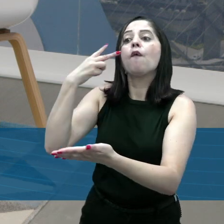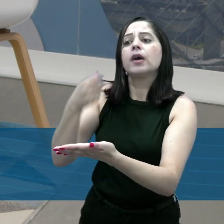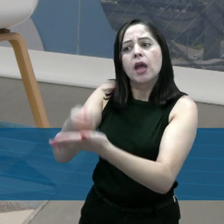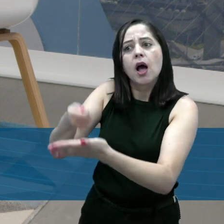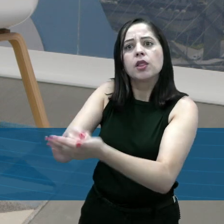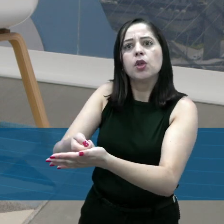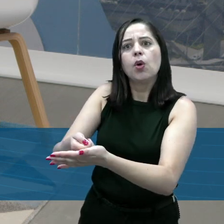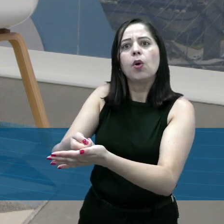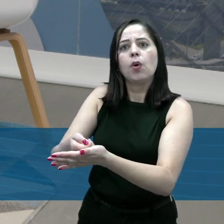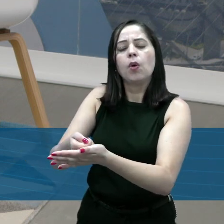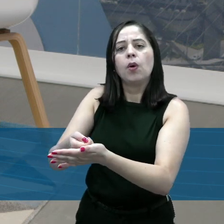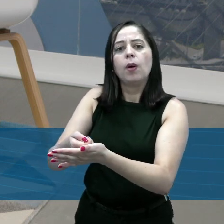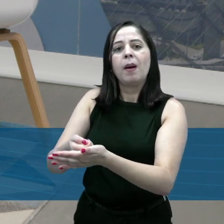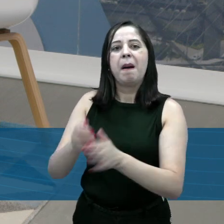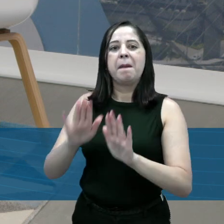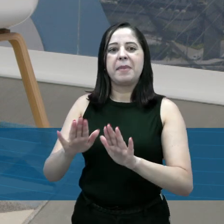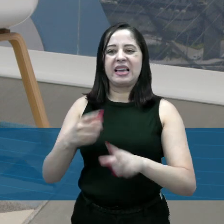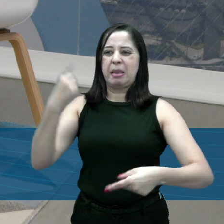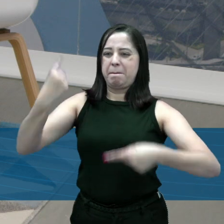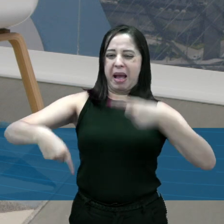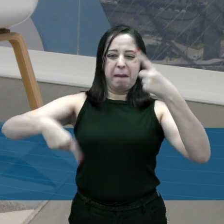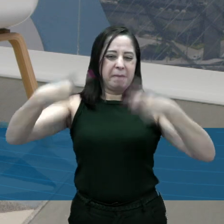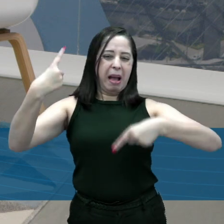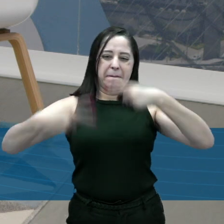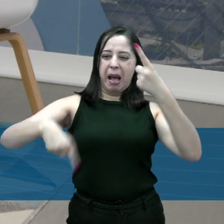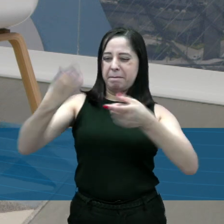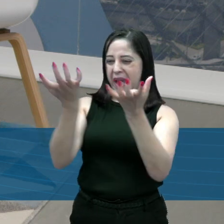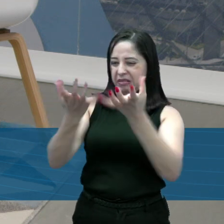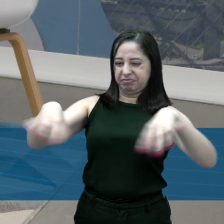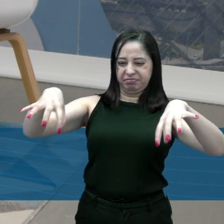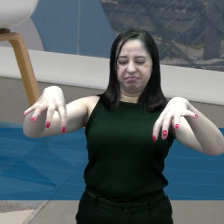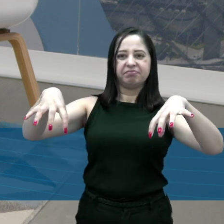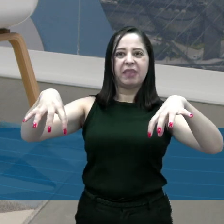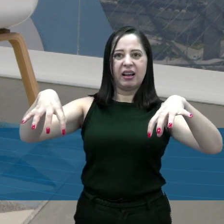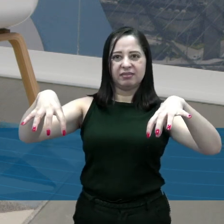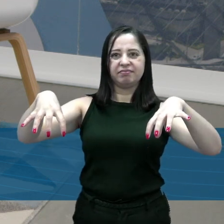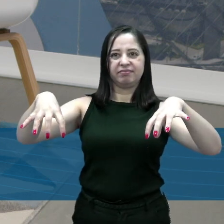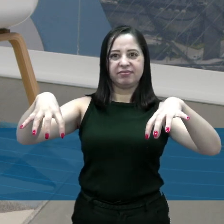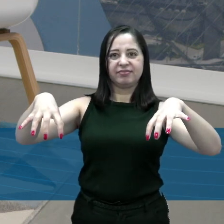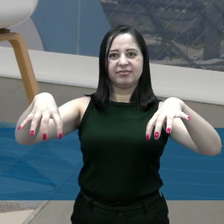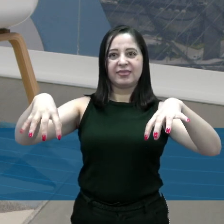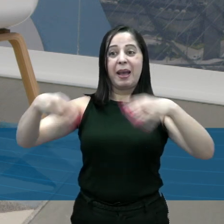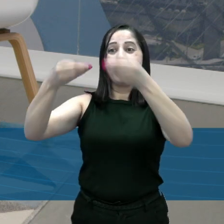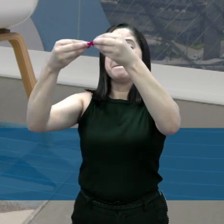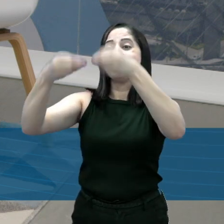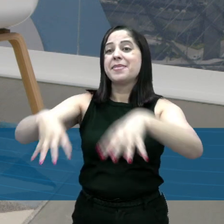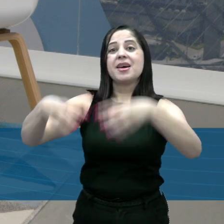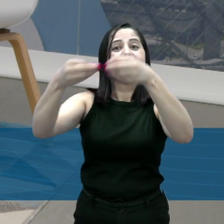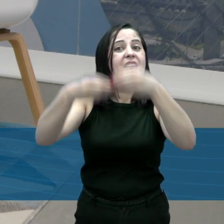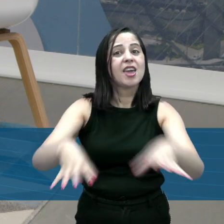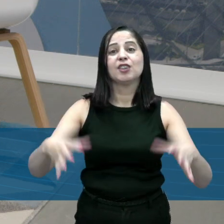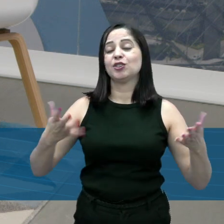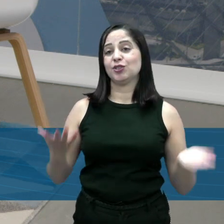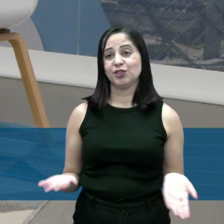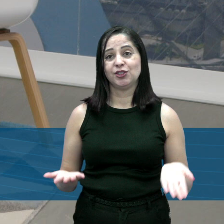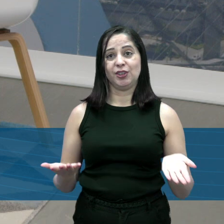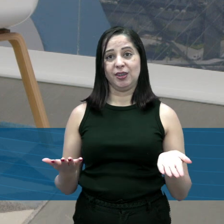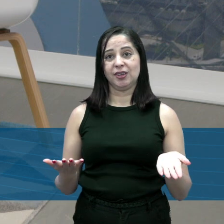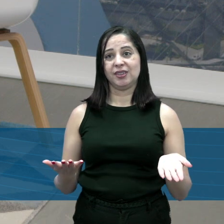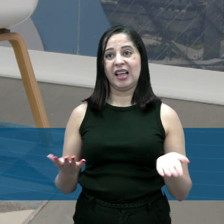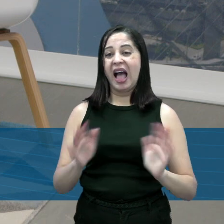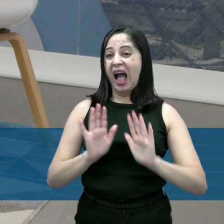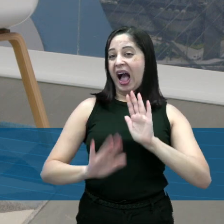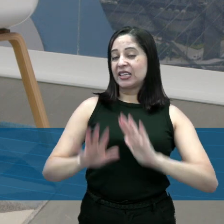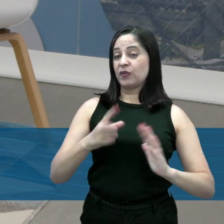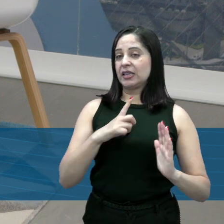essa briga política, esse debate, essa polarização, faz com que isso dê eco para o interesse de um partido específico ou de